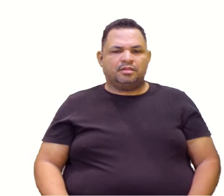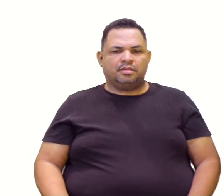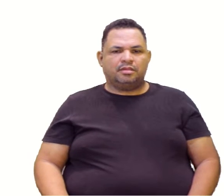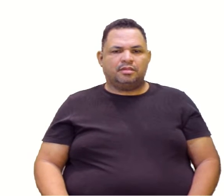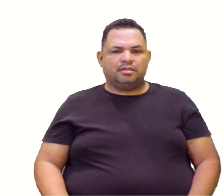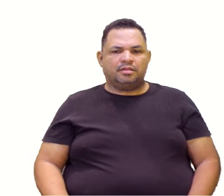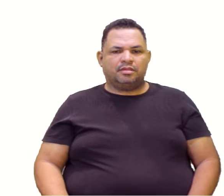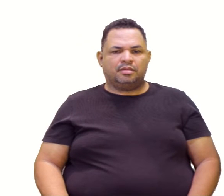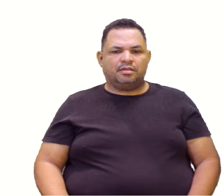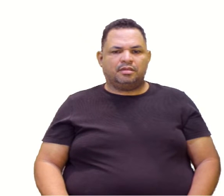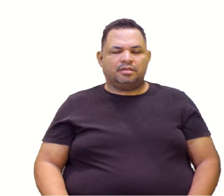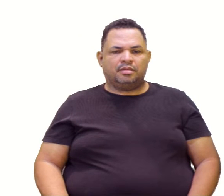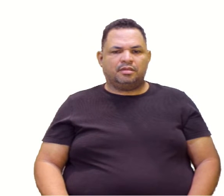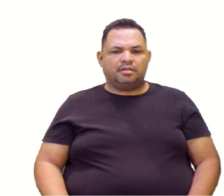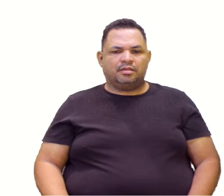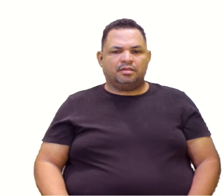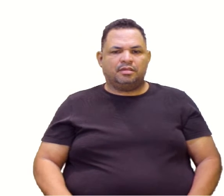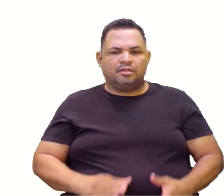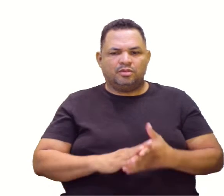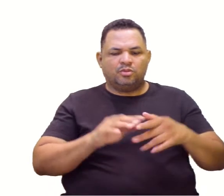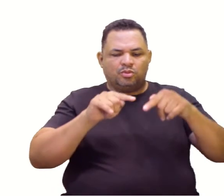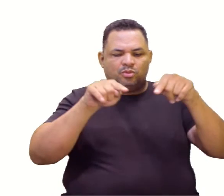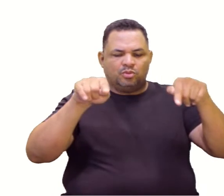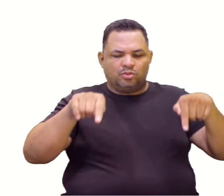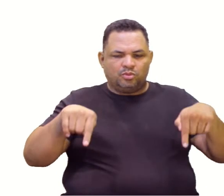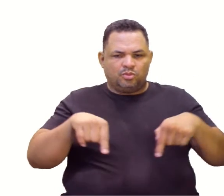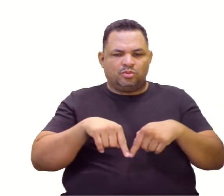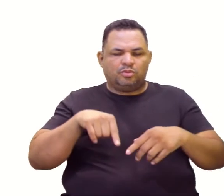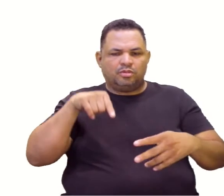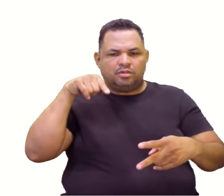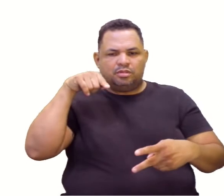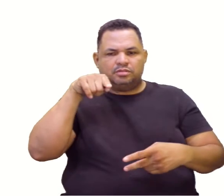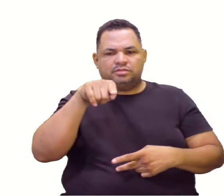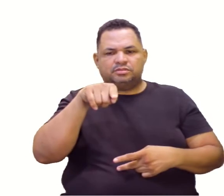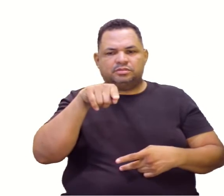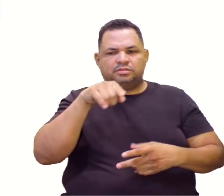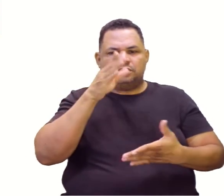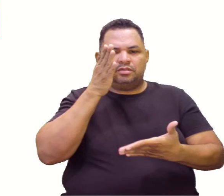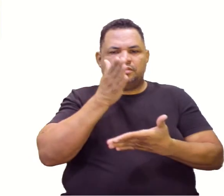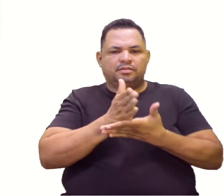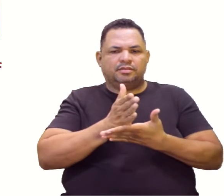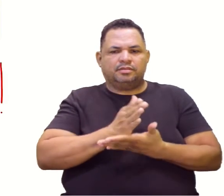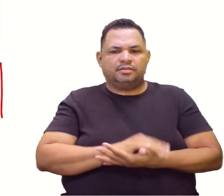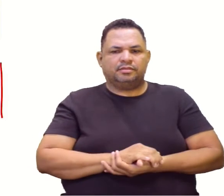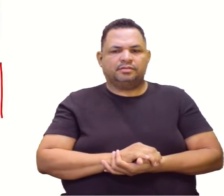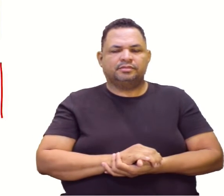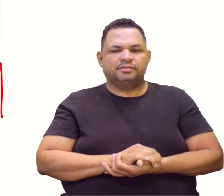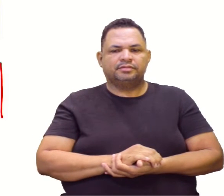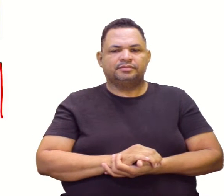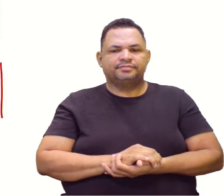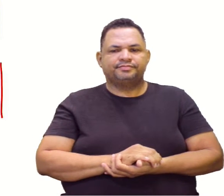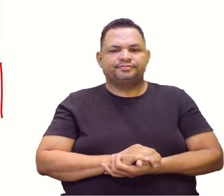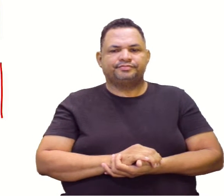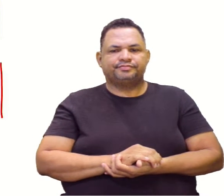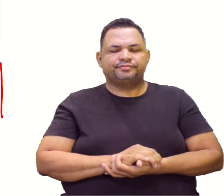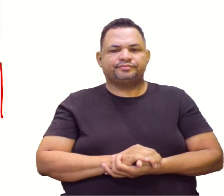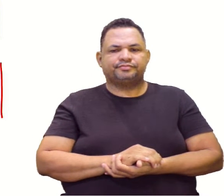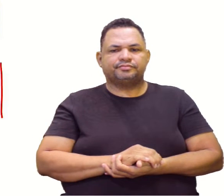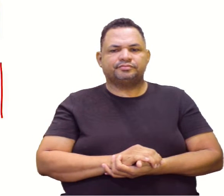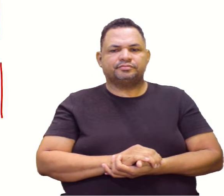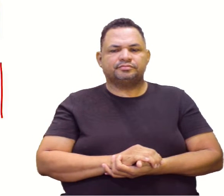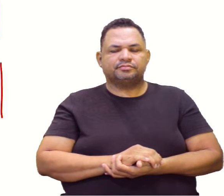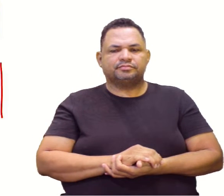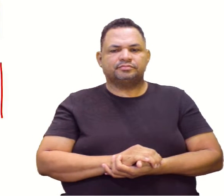quadrado inscrito no outro quadrado, que parte do centro da metade, olha só aqui, ó, metade, metade. Então ele tem metade da